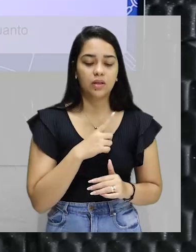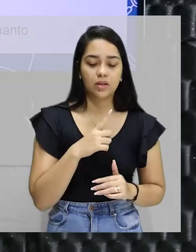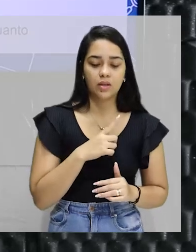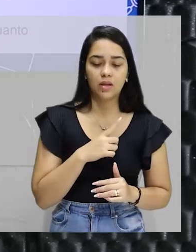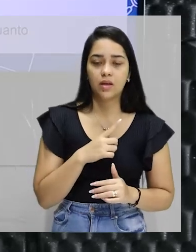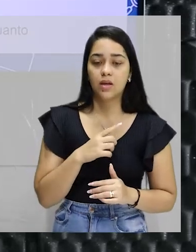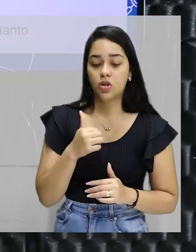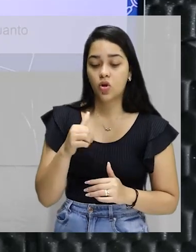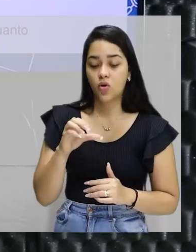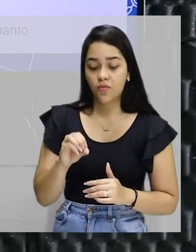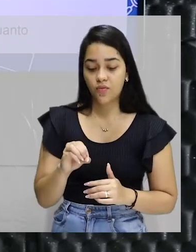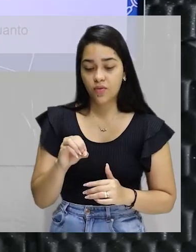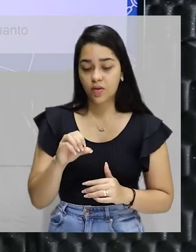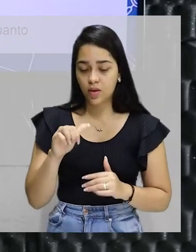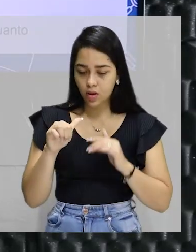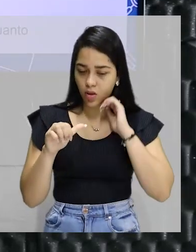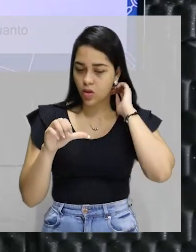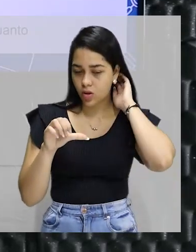cada